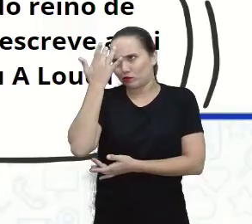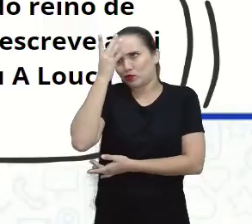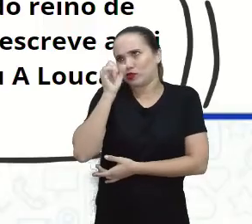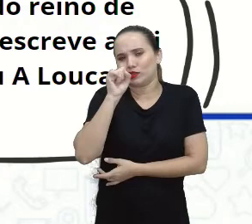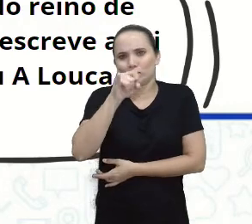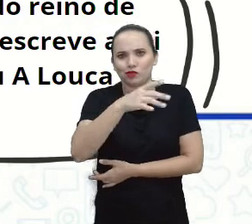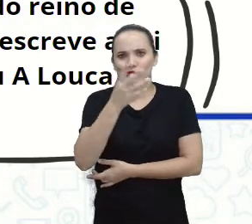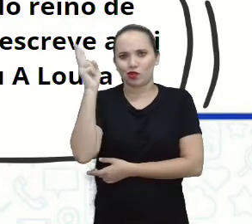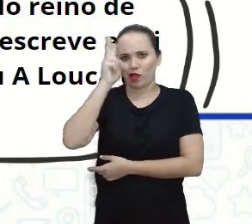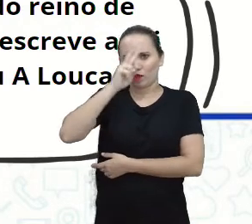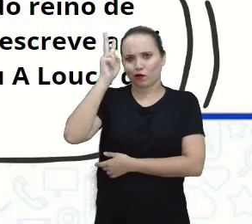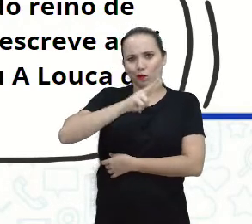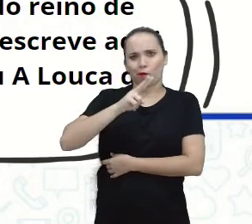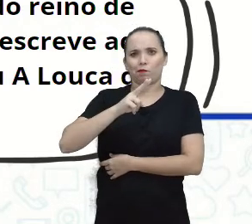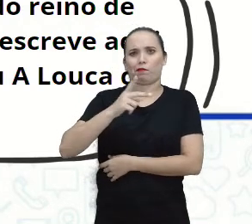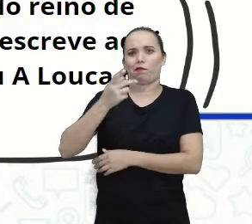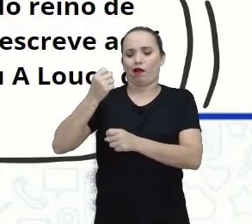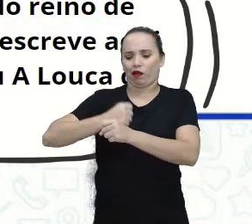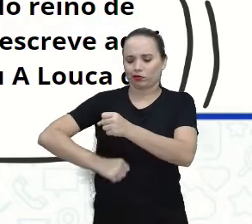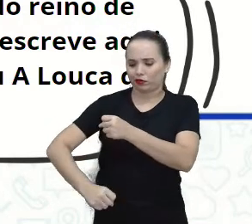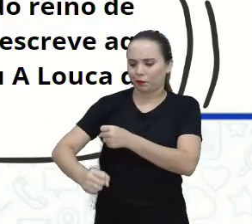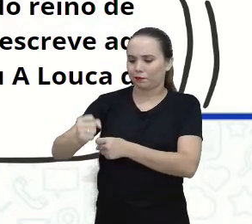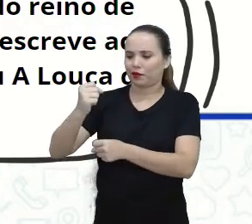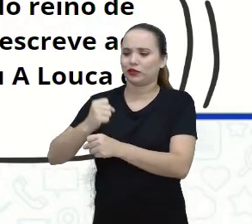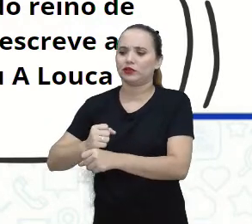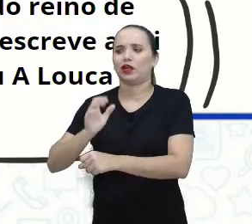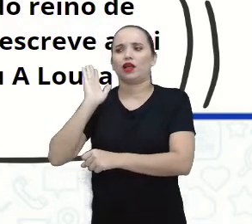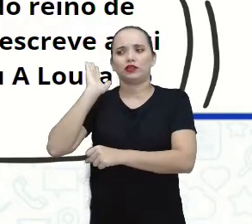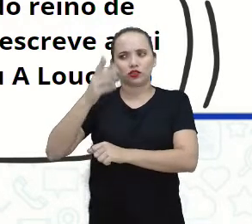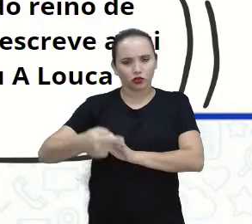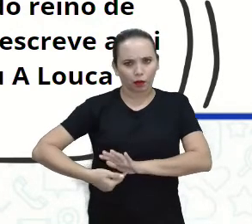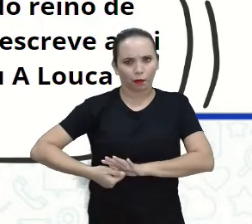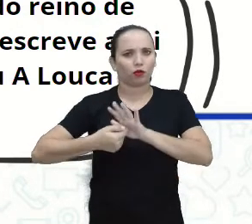vocês lembram, o ano passado a gente trabalhou a